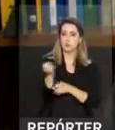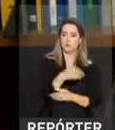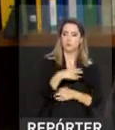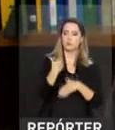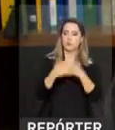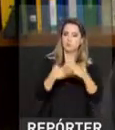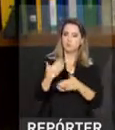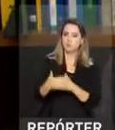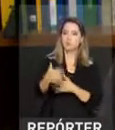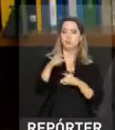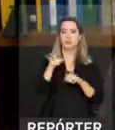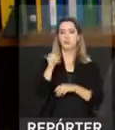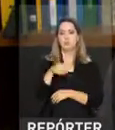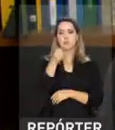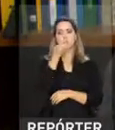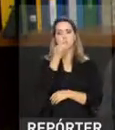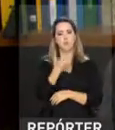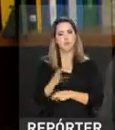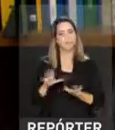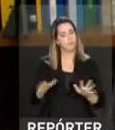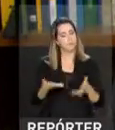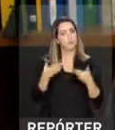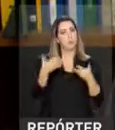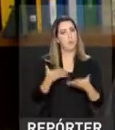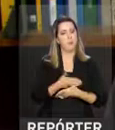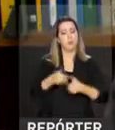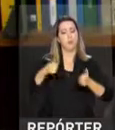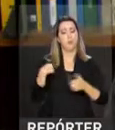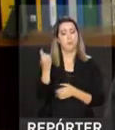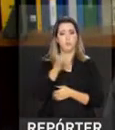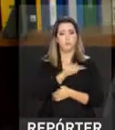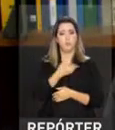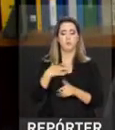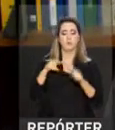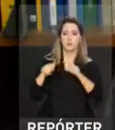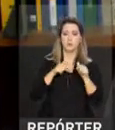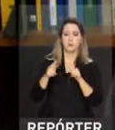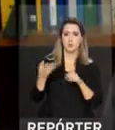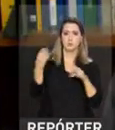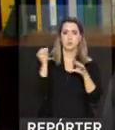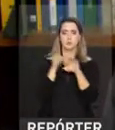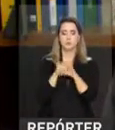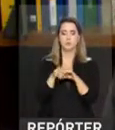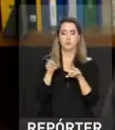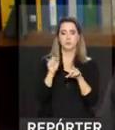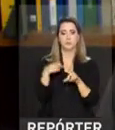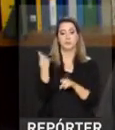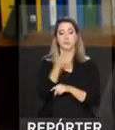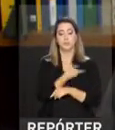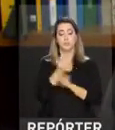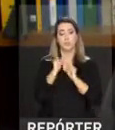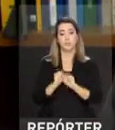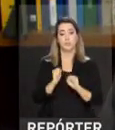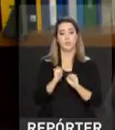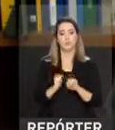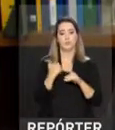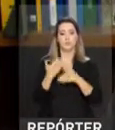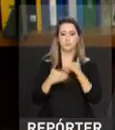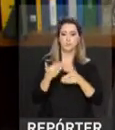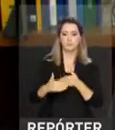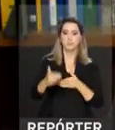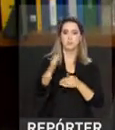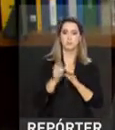realidade, metodologias, isso obviamente enriquece o nosso trabalho interno e a nossa possibilidade